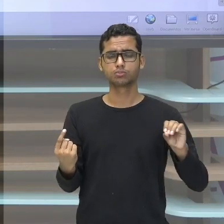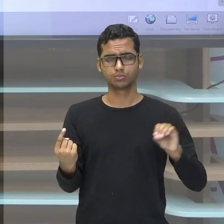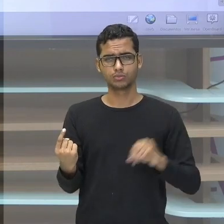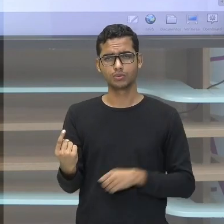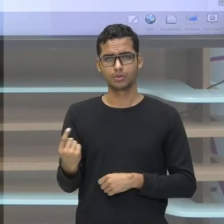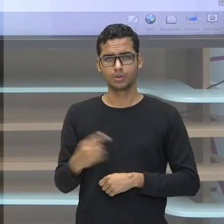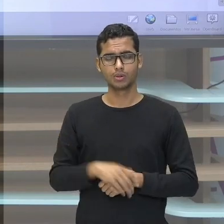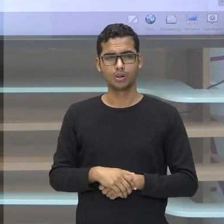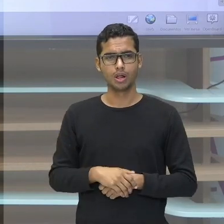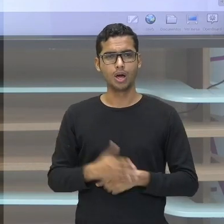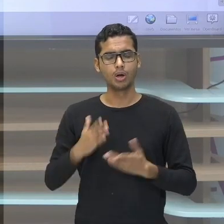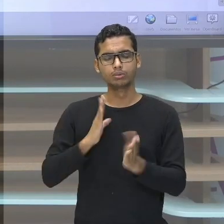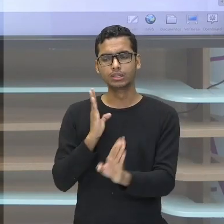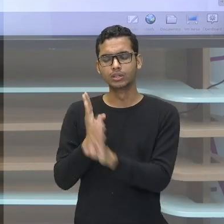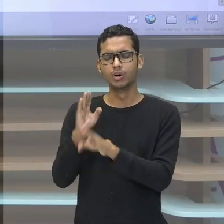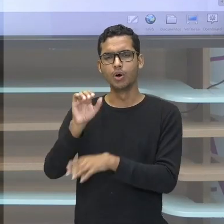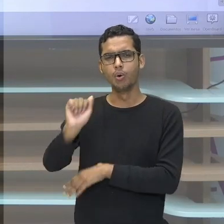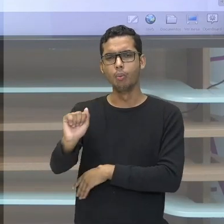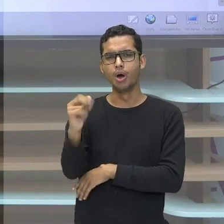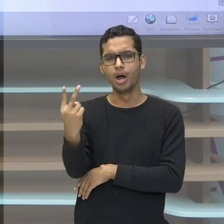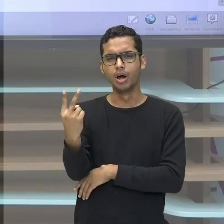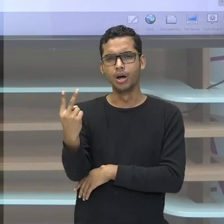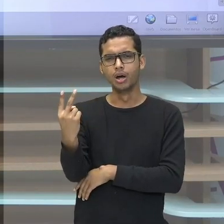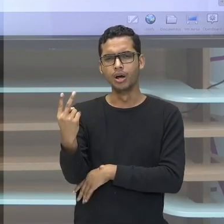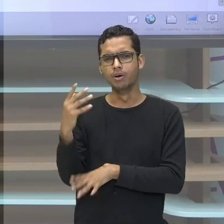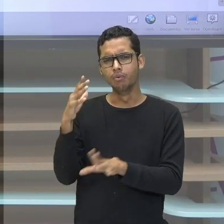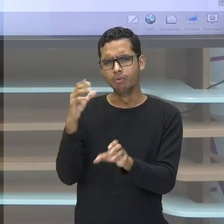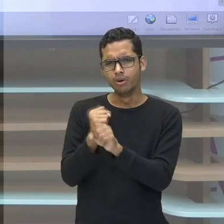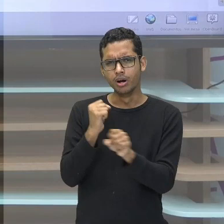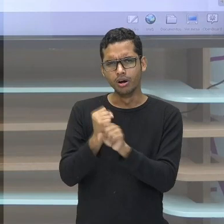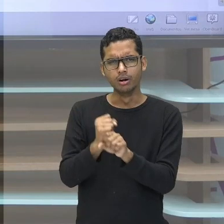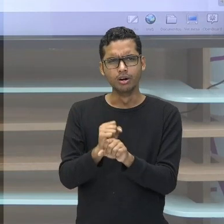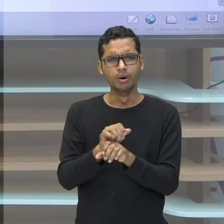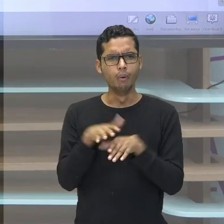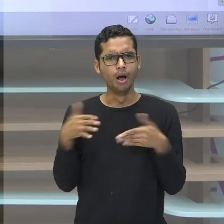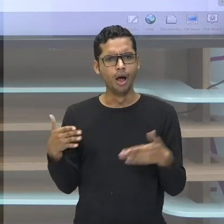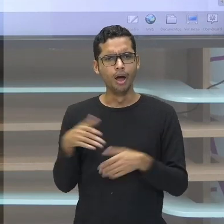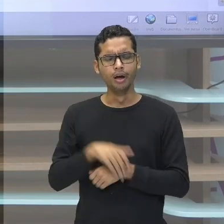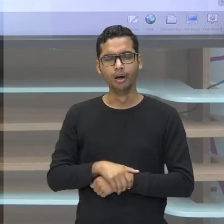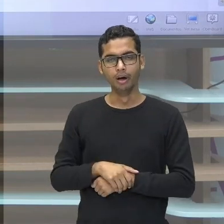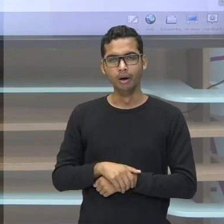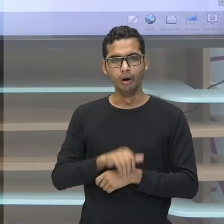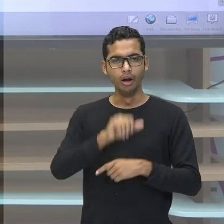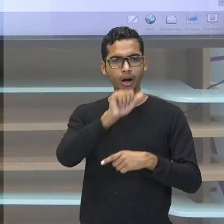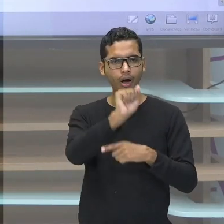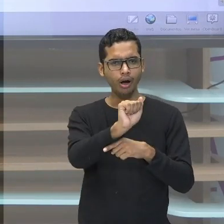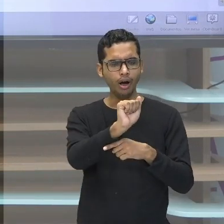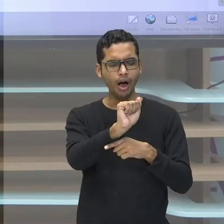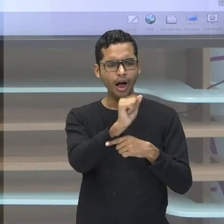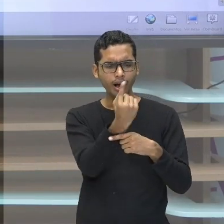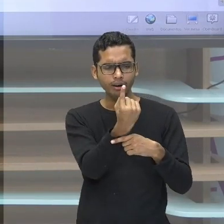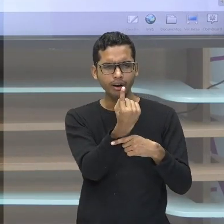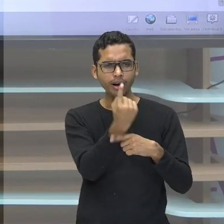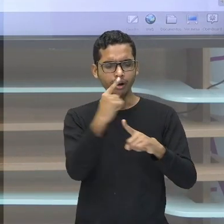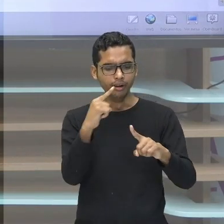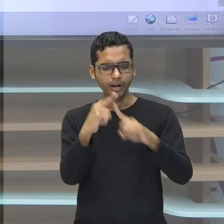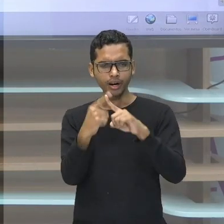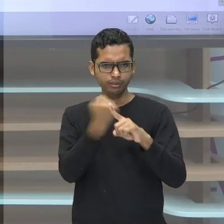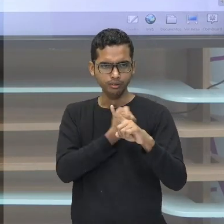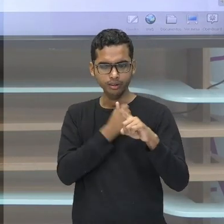ser o A2, o que eu vou fazer? Eu vou pegar o A1, vou multiplicar com a razão e vou obter o próximo